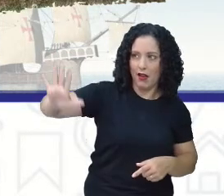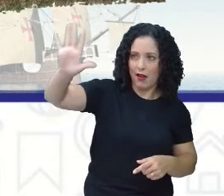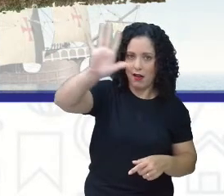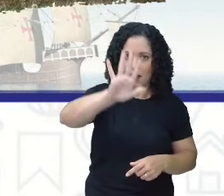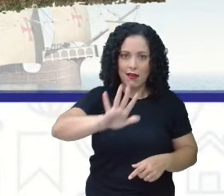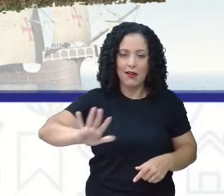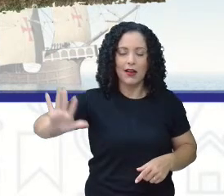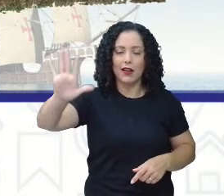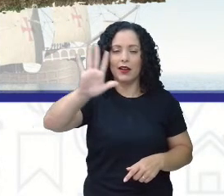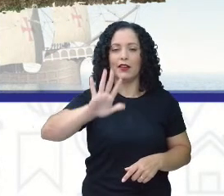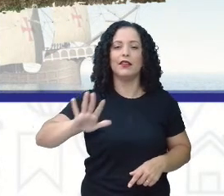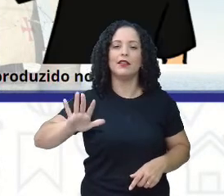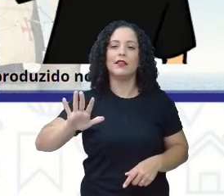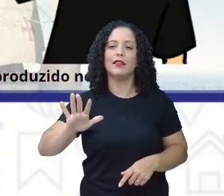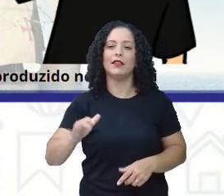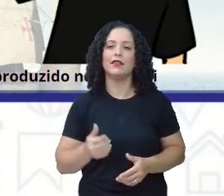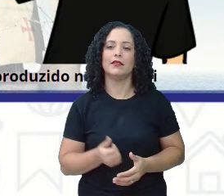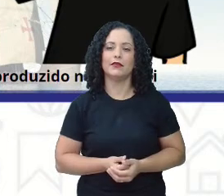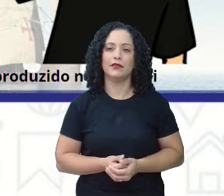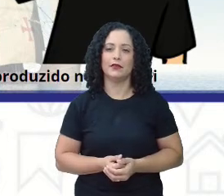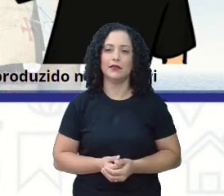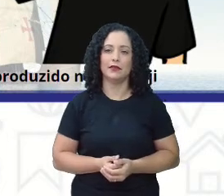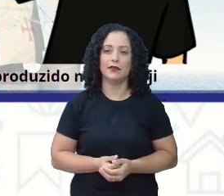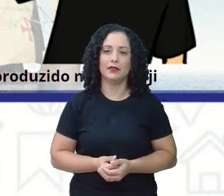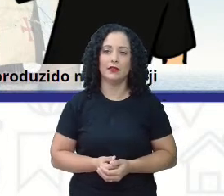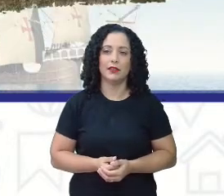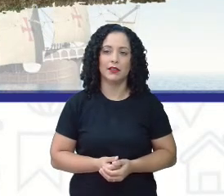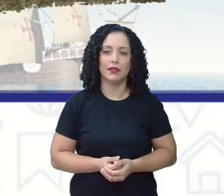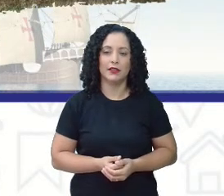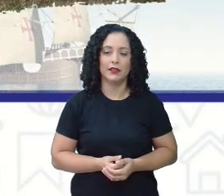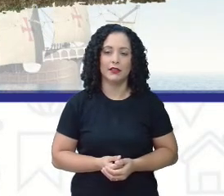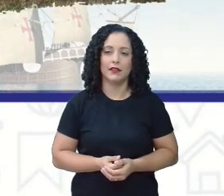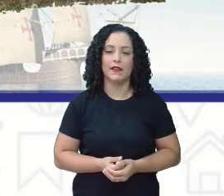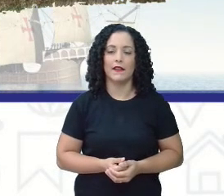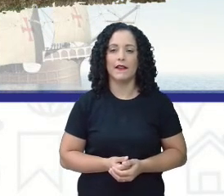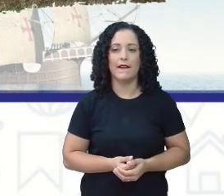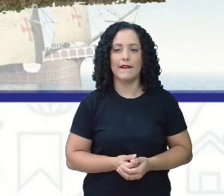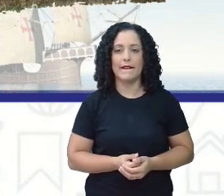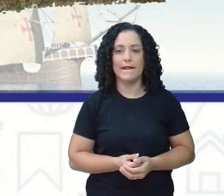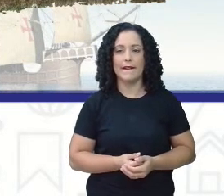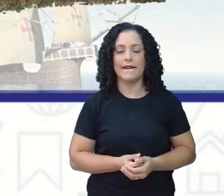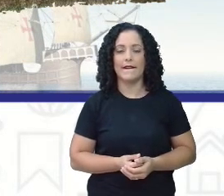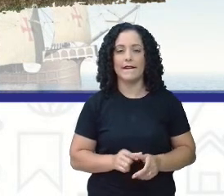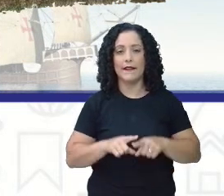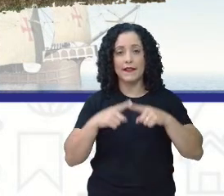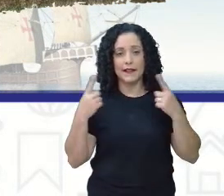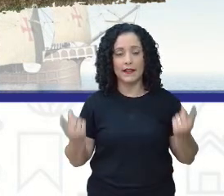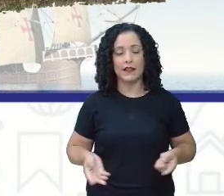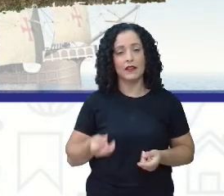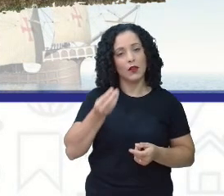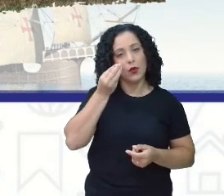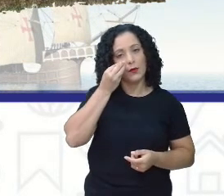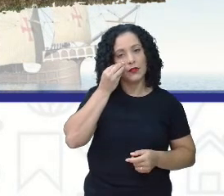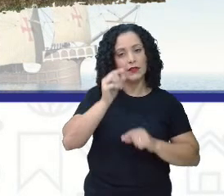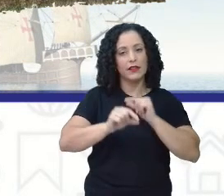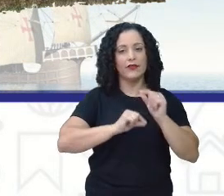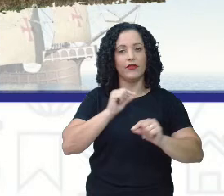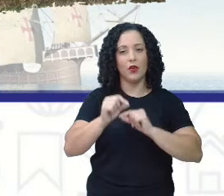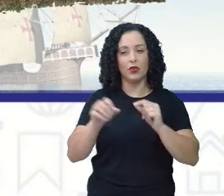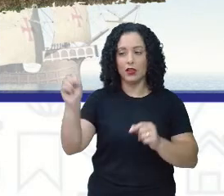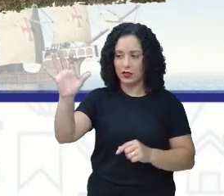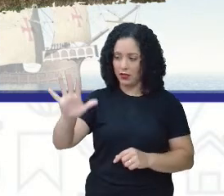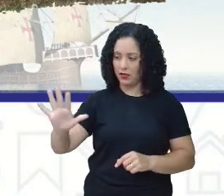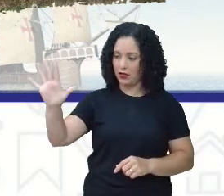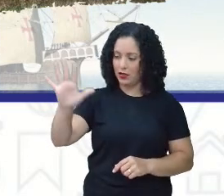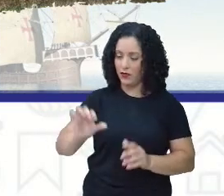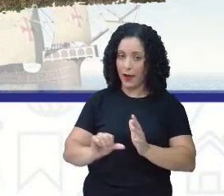na atualidade, mas a gente observa aí, ó, que essa foi uma das